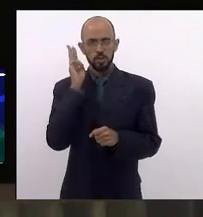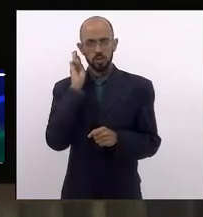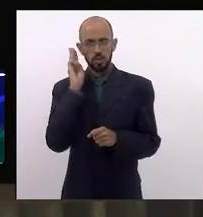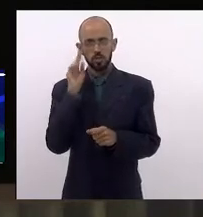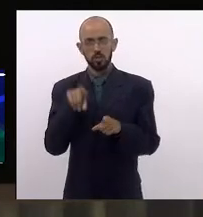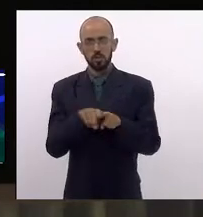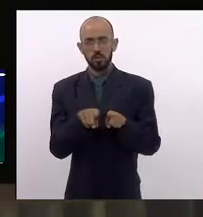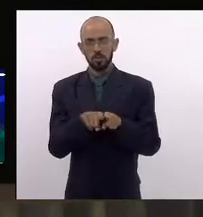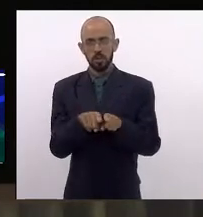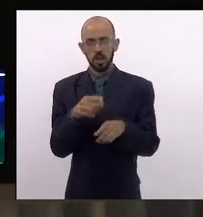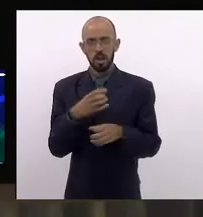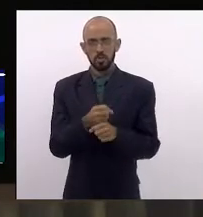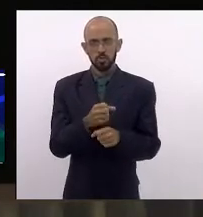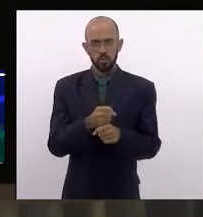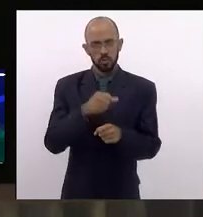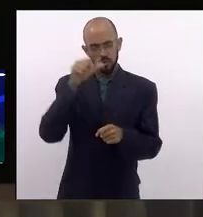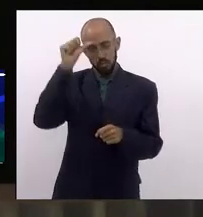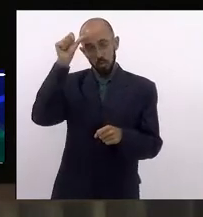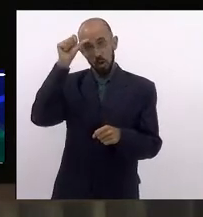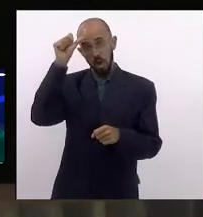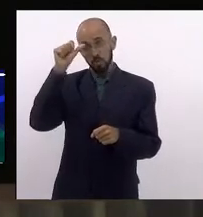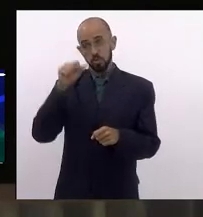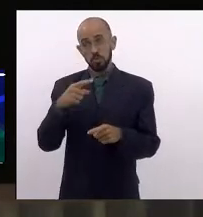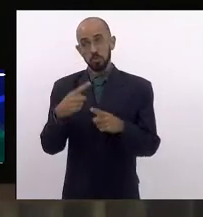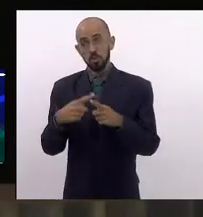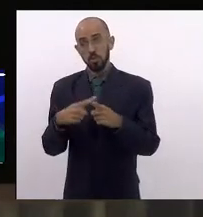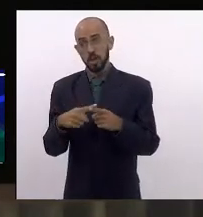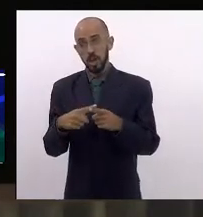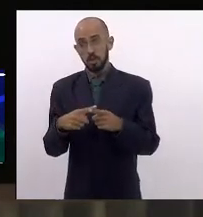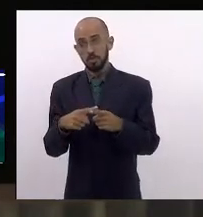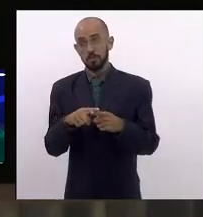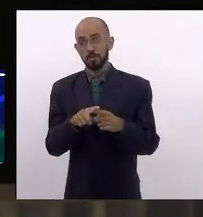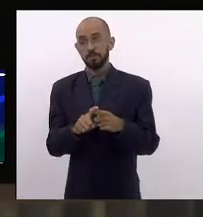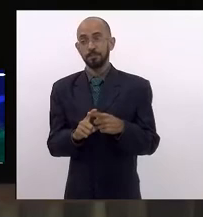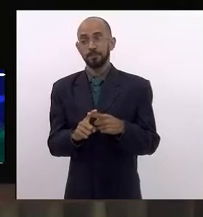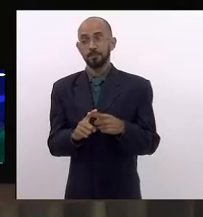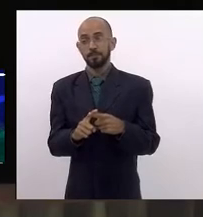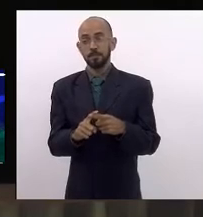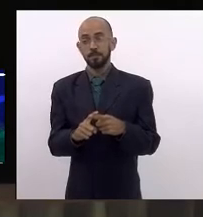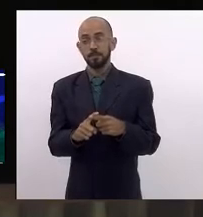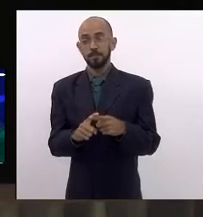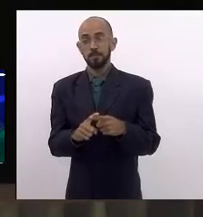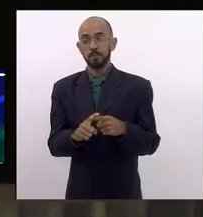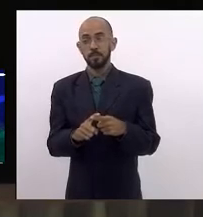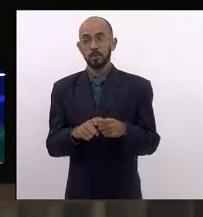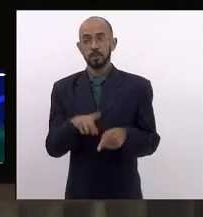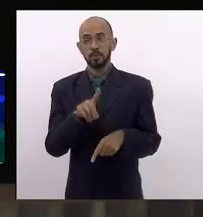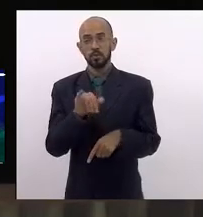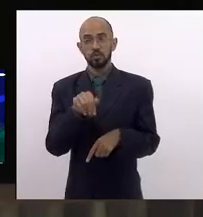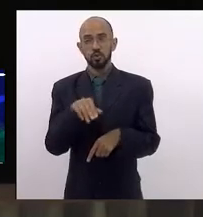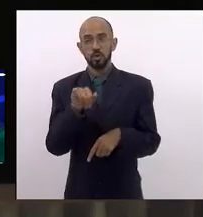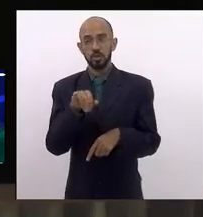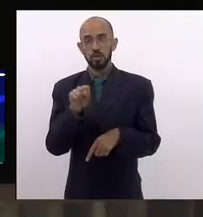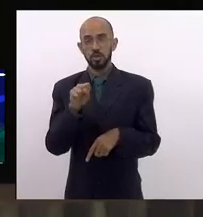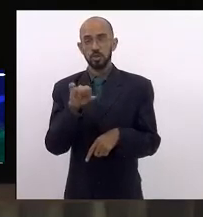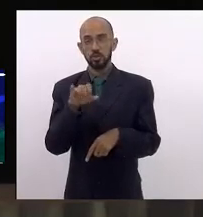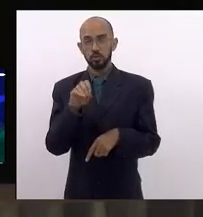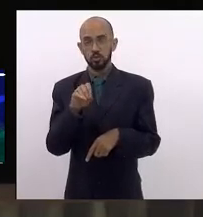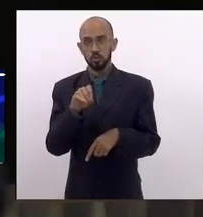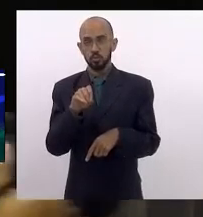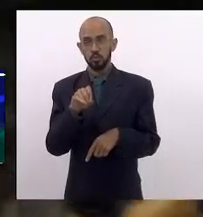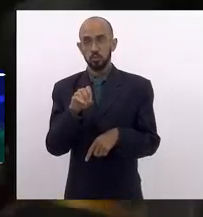como nas contas do Cláudio de Castro porque não abre Deputado Dionísio Lins a